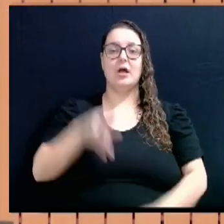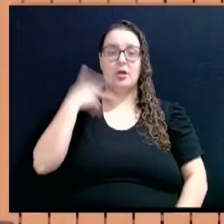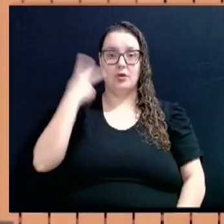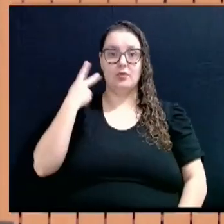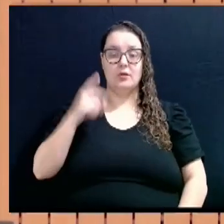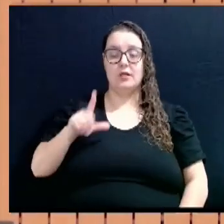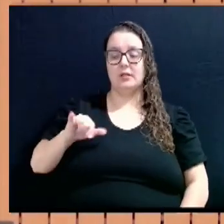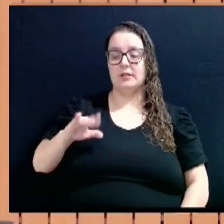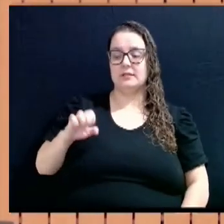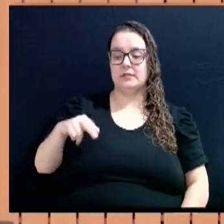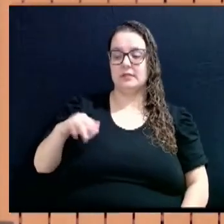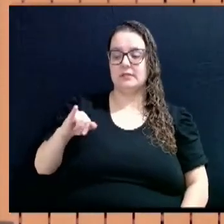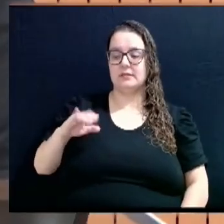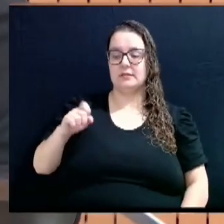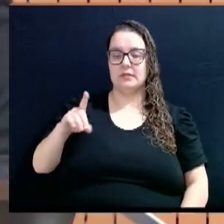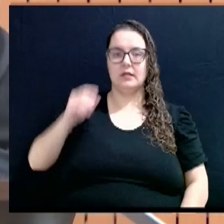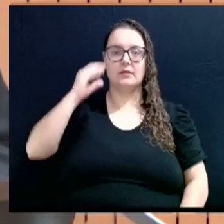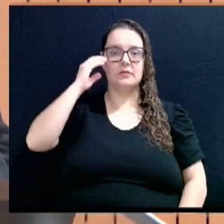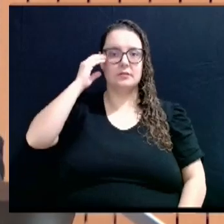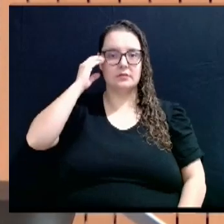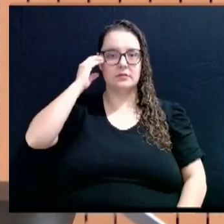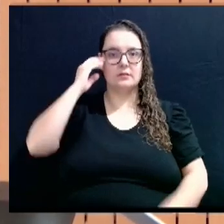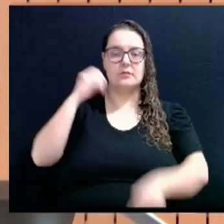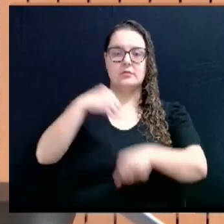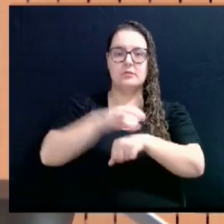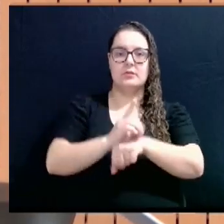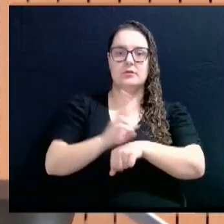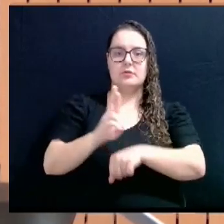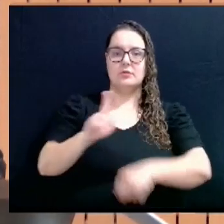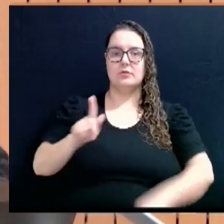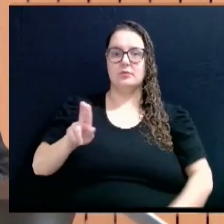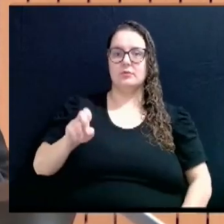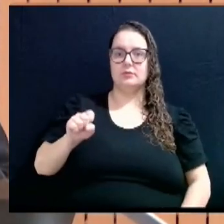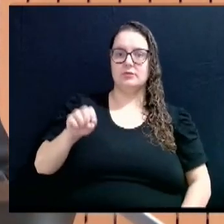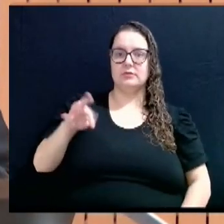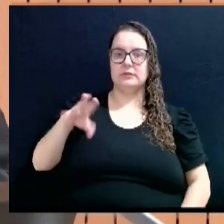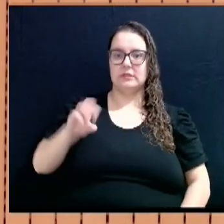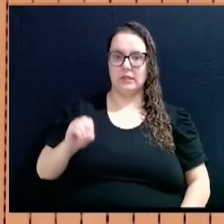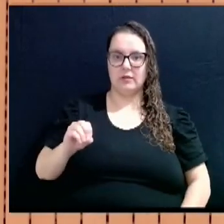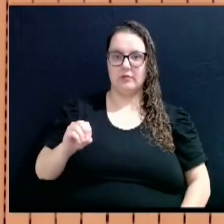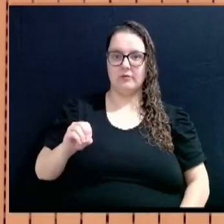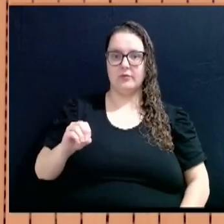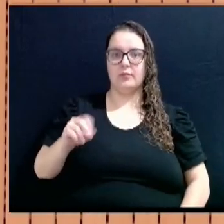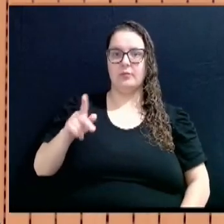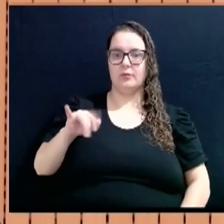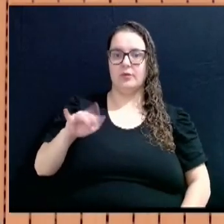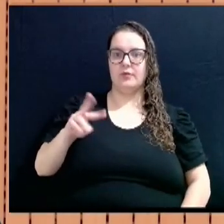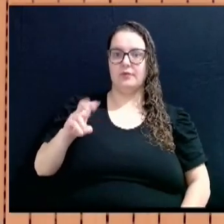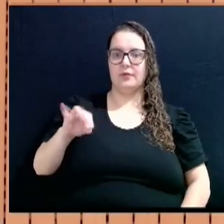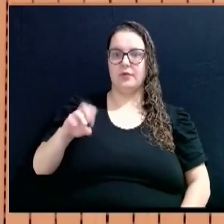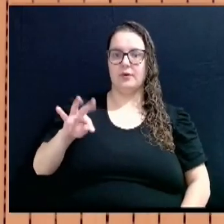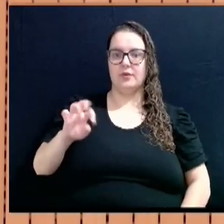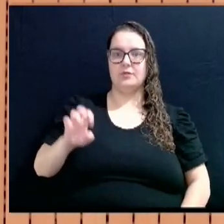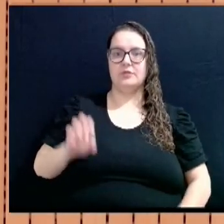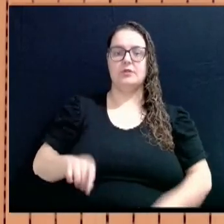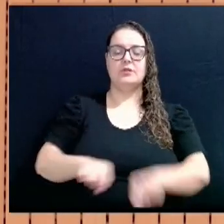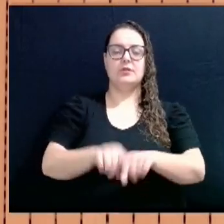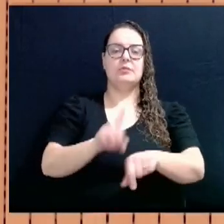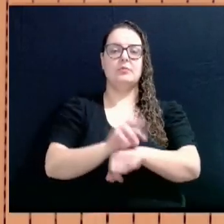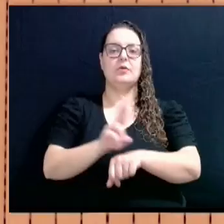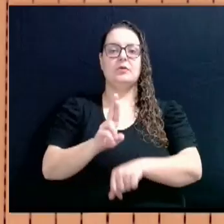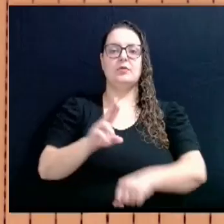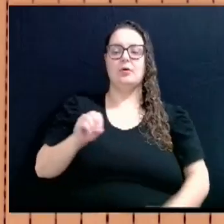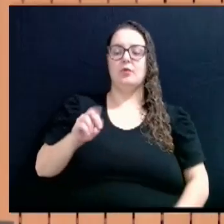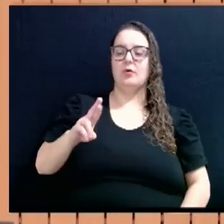Luiz Cirilo indicou o doutor Gustavo Macluf Piviotti e doutor Orestes Fernando